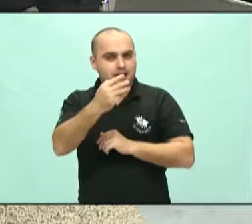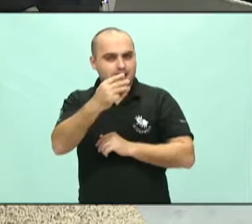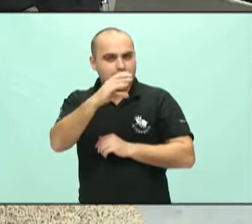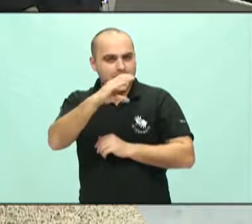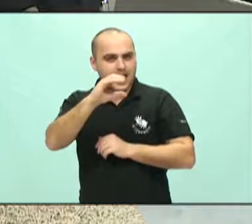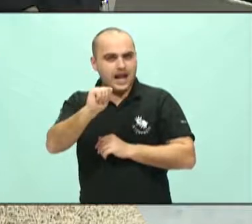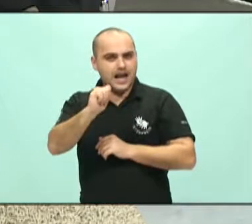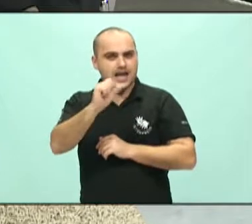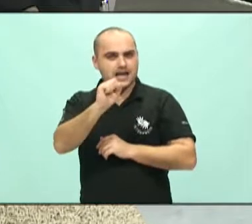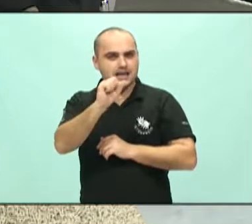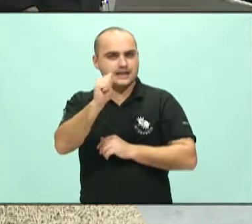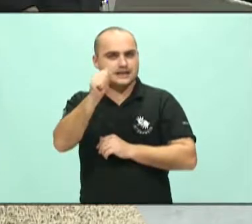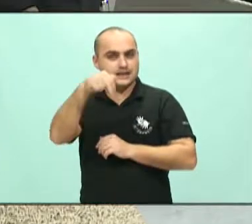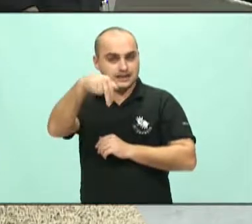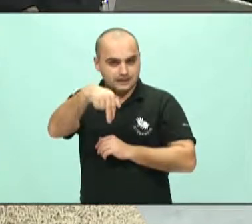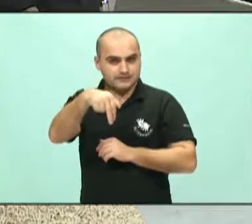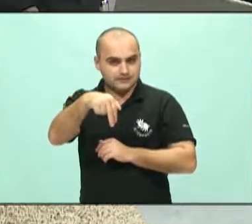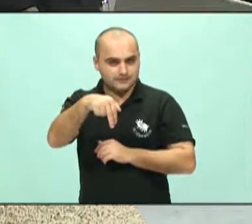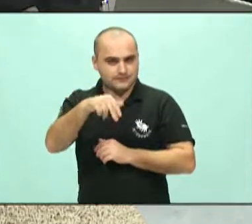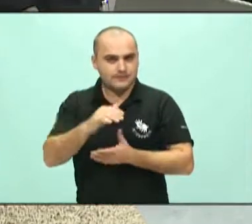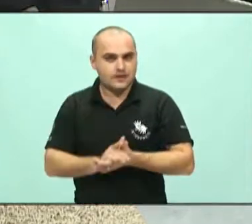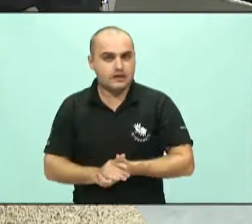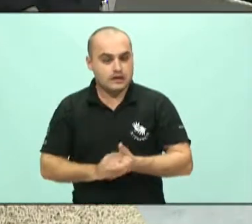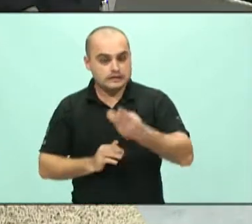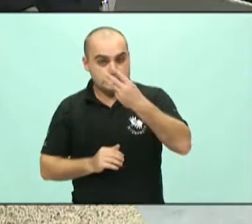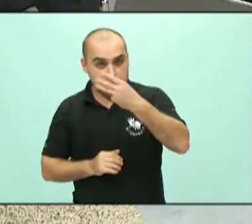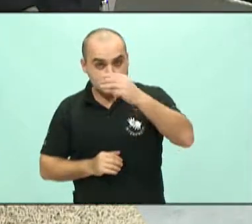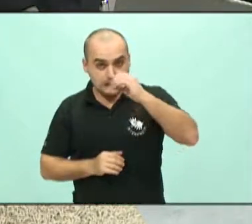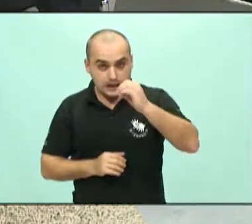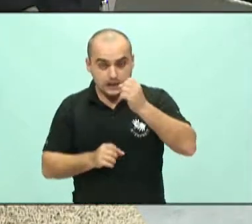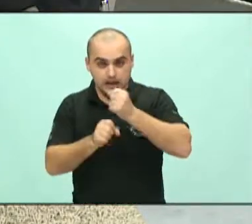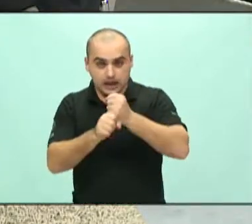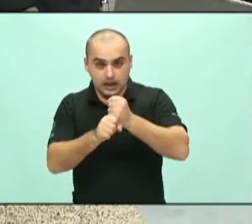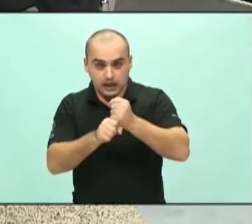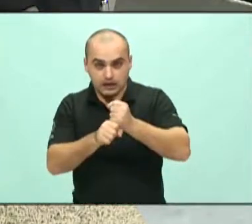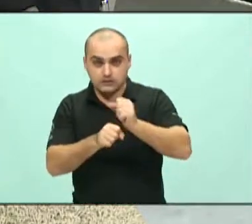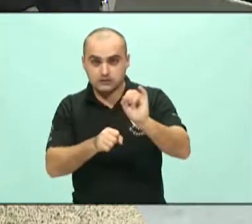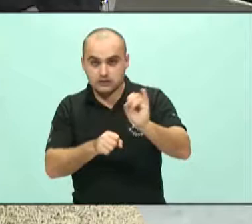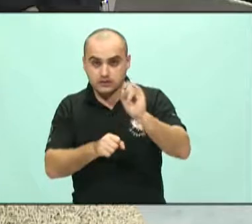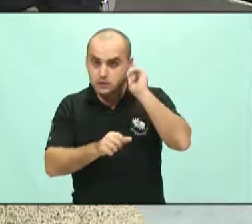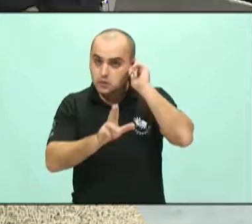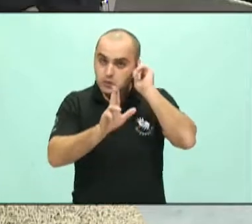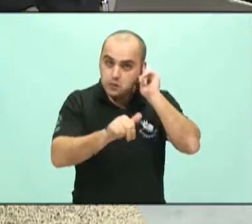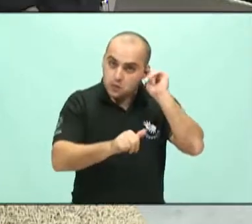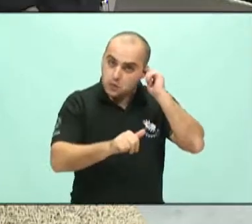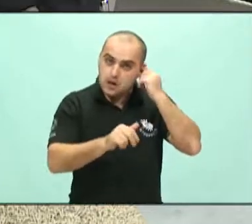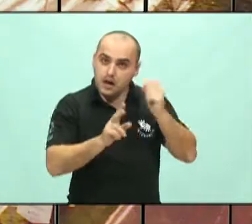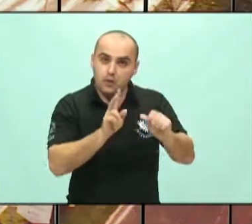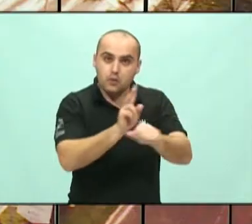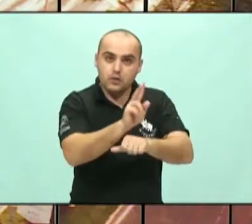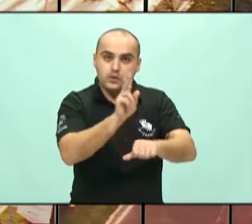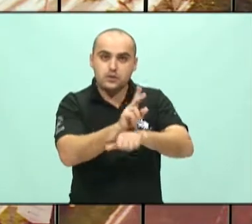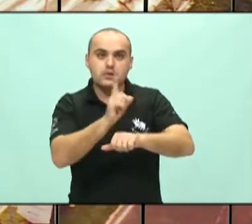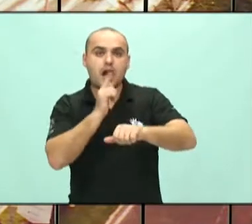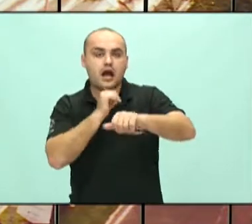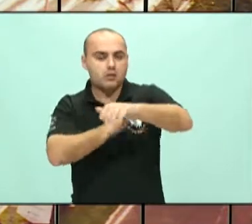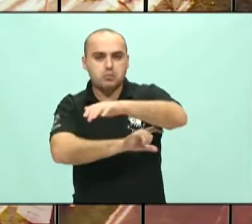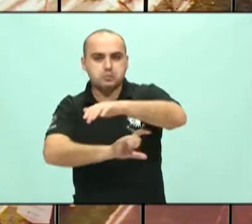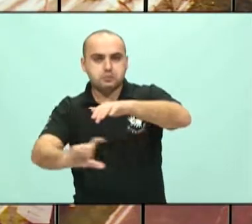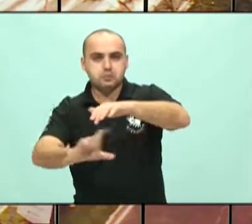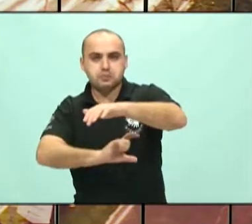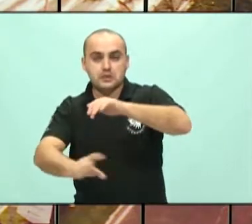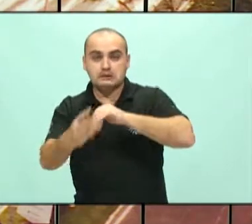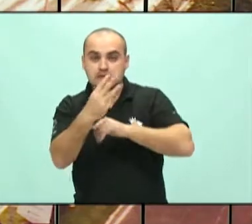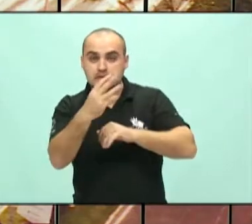em Itajaí sem colocar 1 metro de esgoto sanitário, um tubo sequer, 30